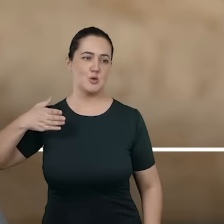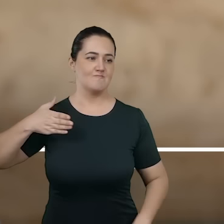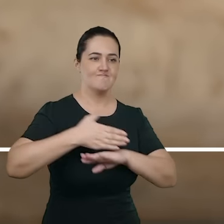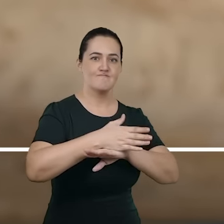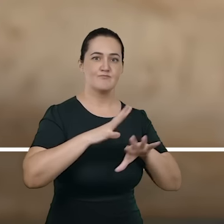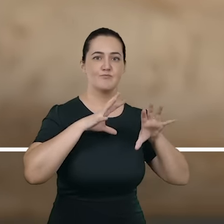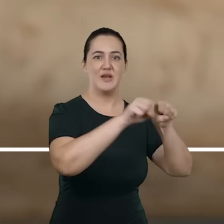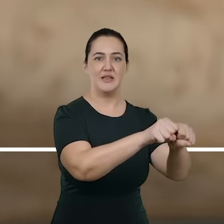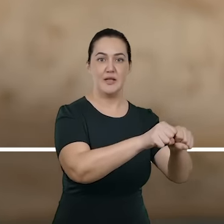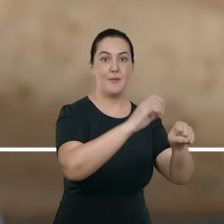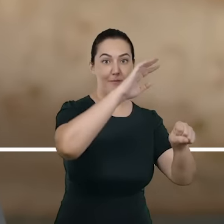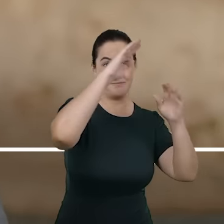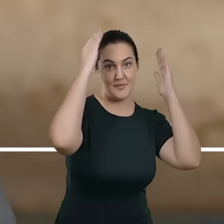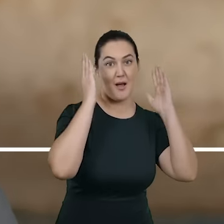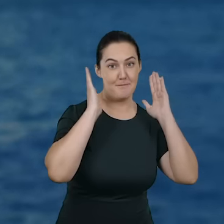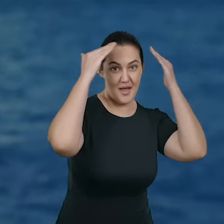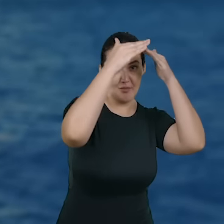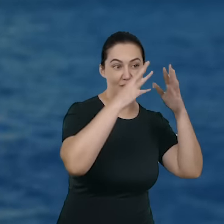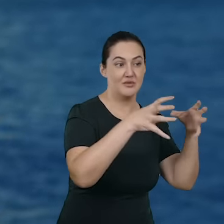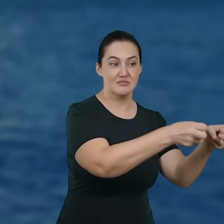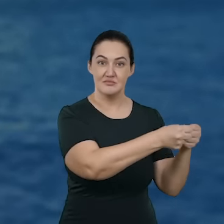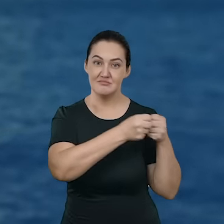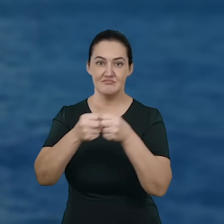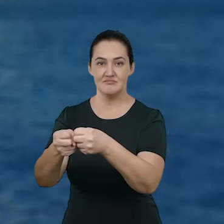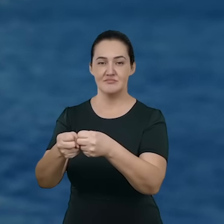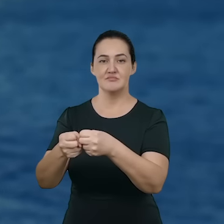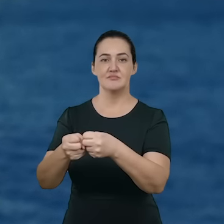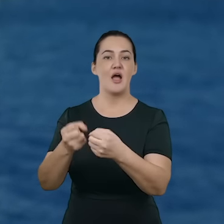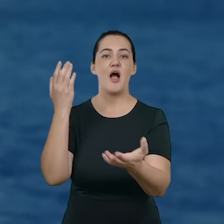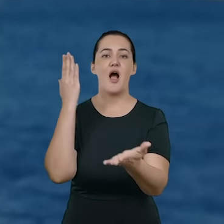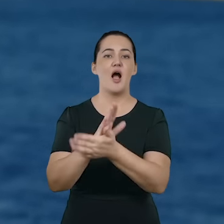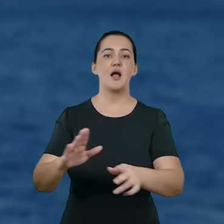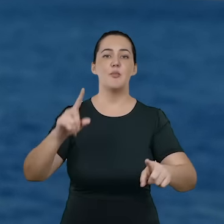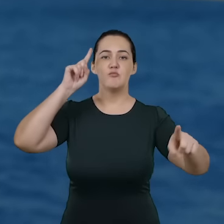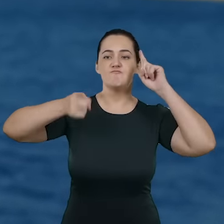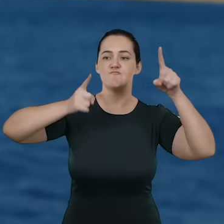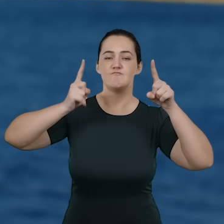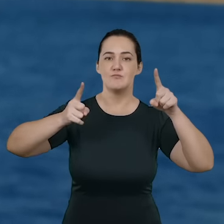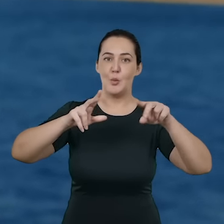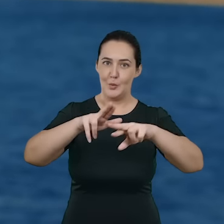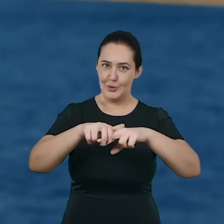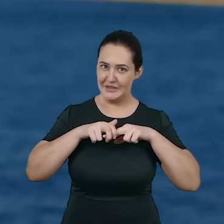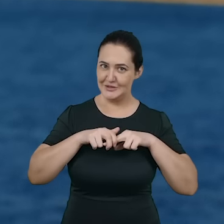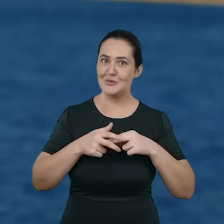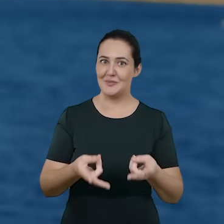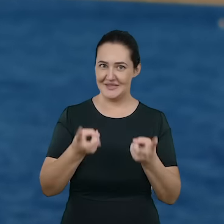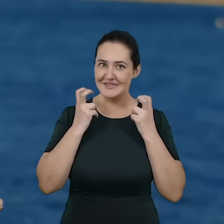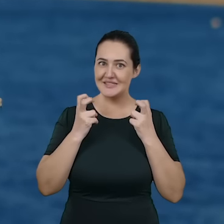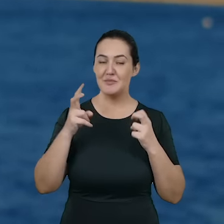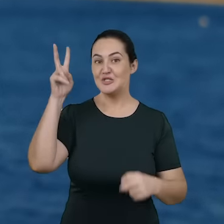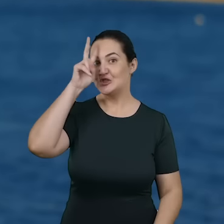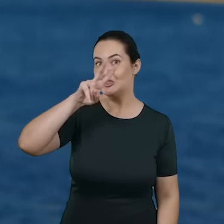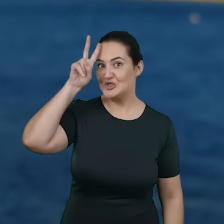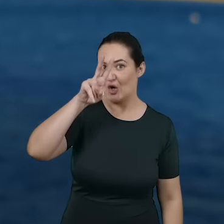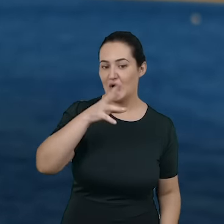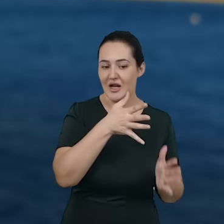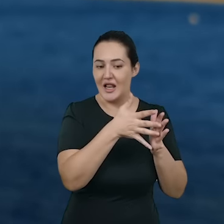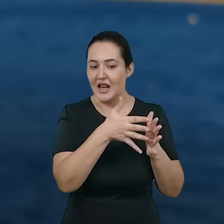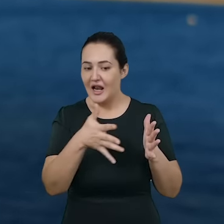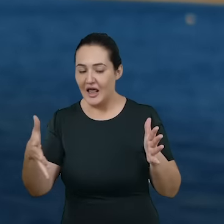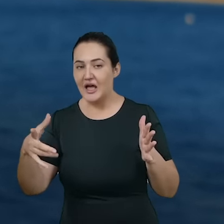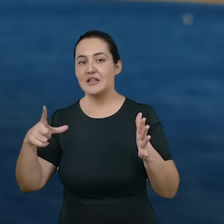papal sobre toda a Europa. Olha a coincidência, ou melhor, a providência entre elementos da história e aquilo que